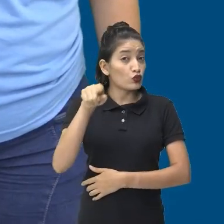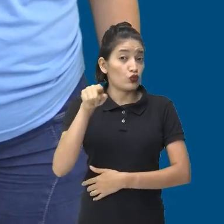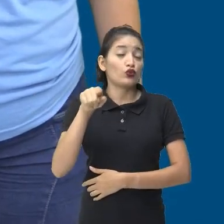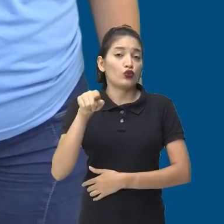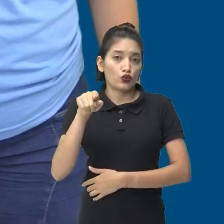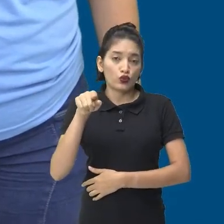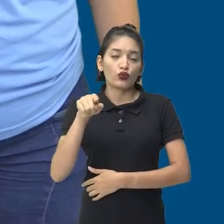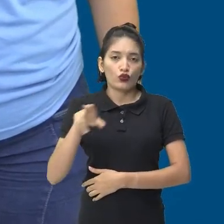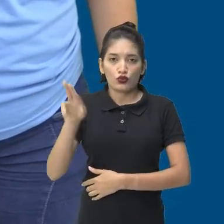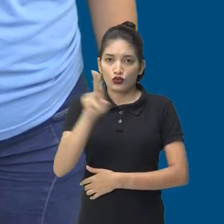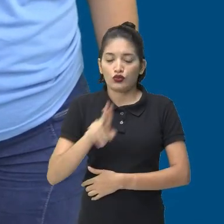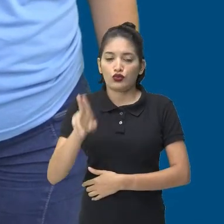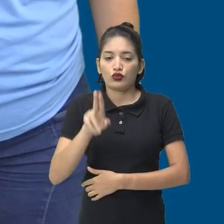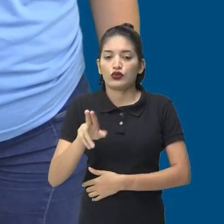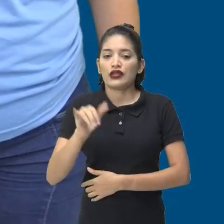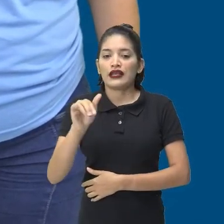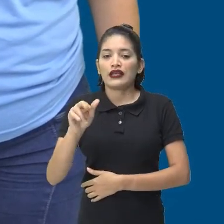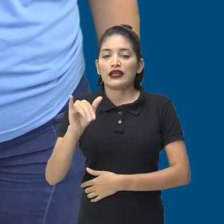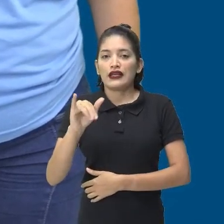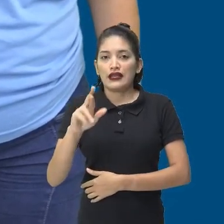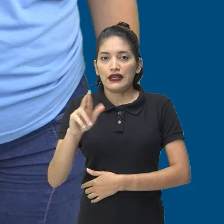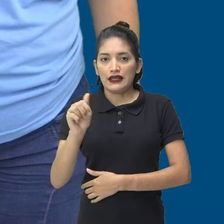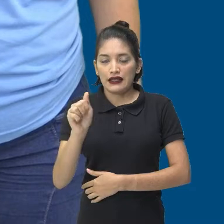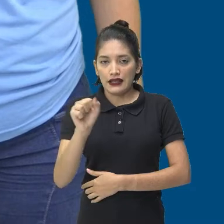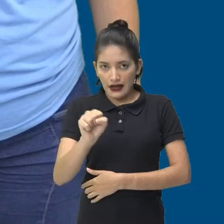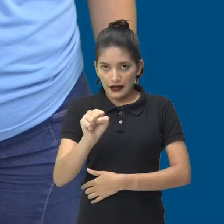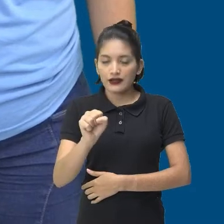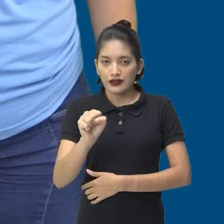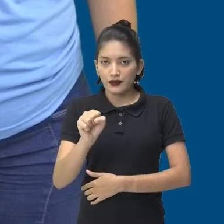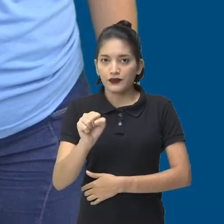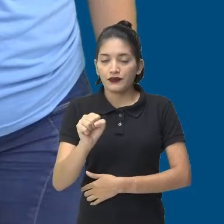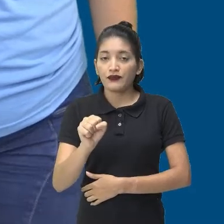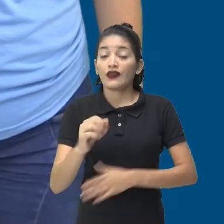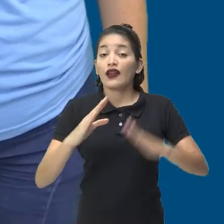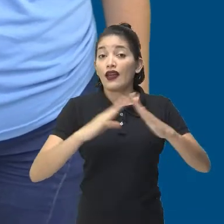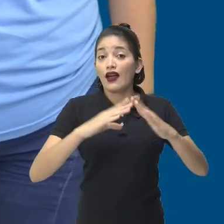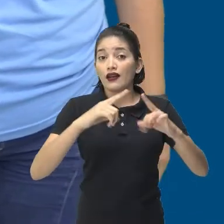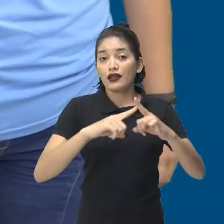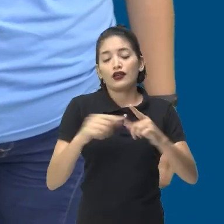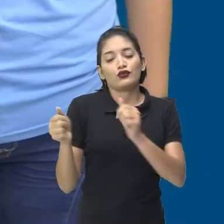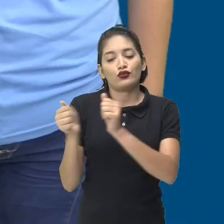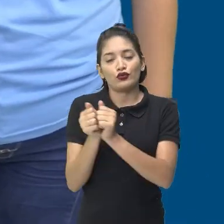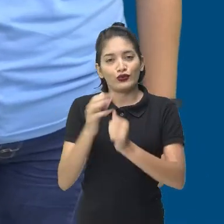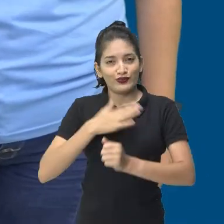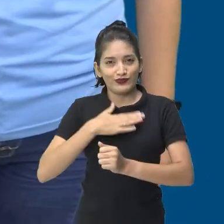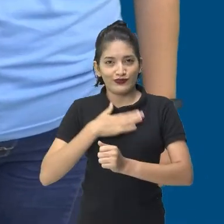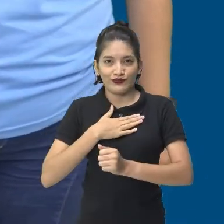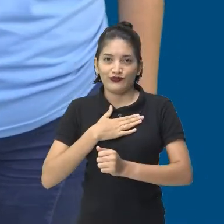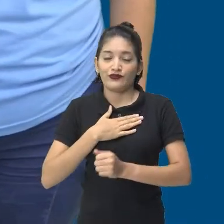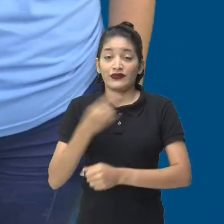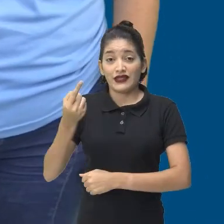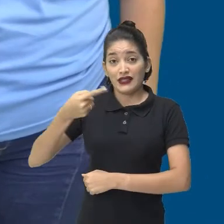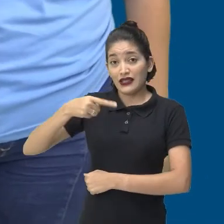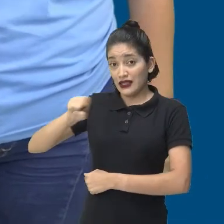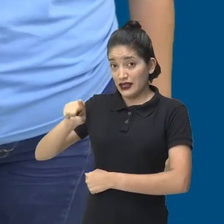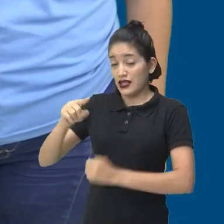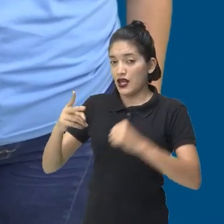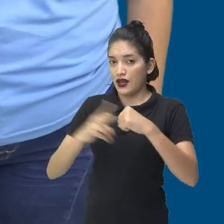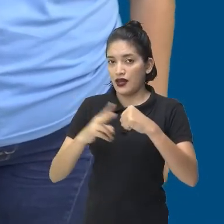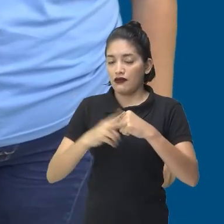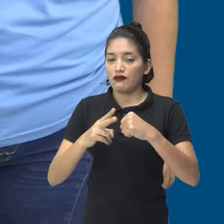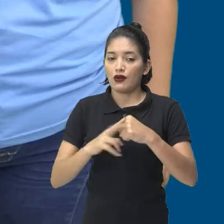estou utilizando aqui irás, então é com tu, né? A igreja comigo, tá certo? Verbo ir, conjugado